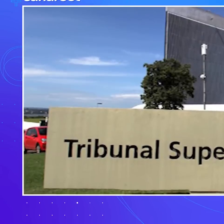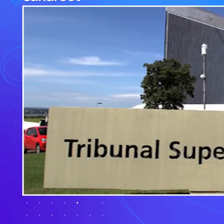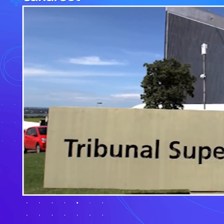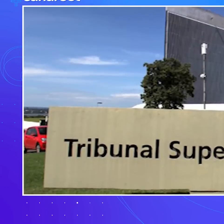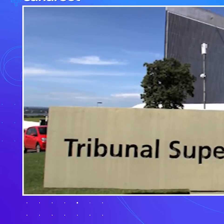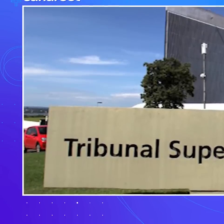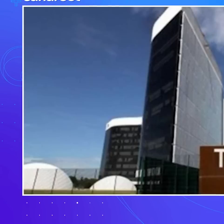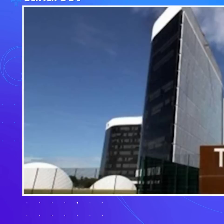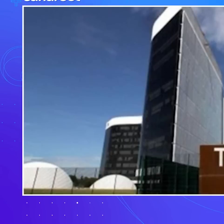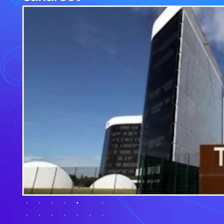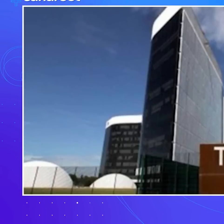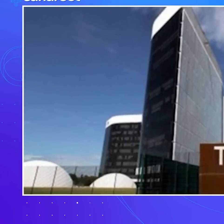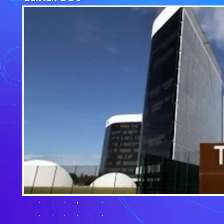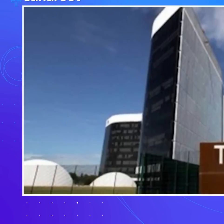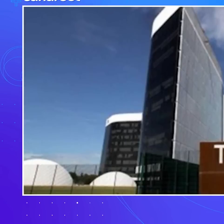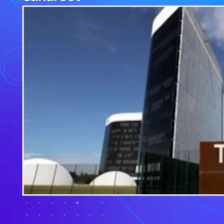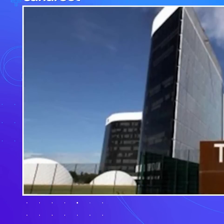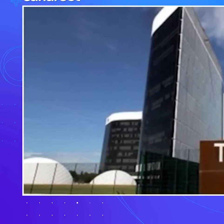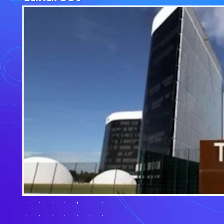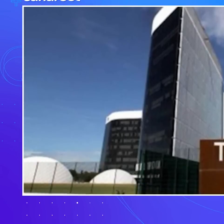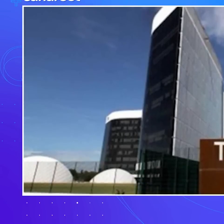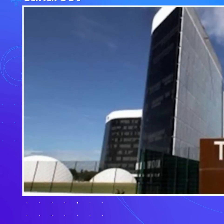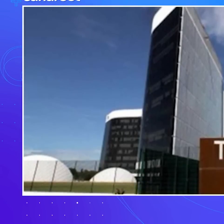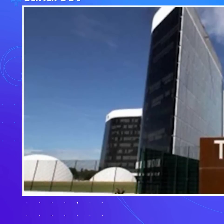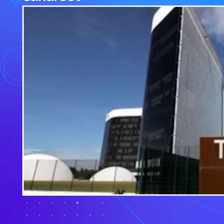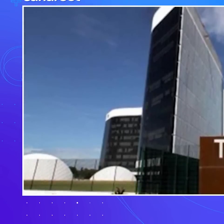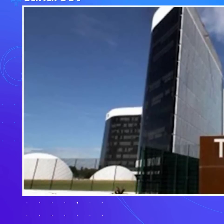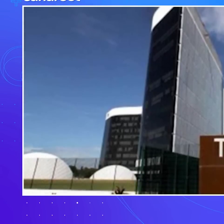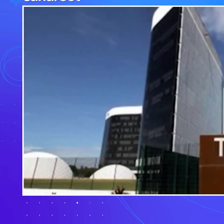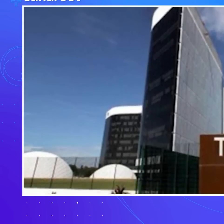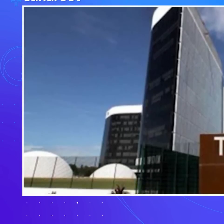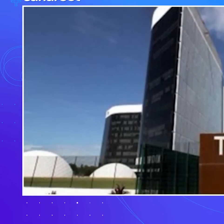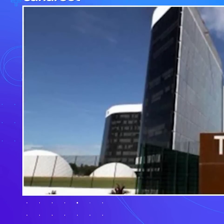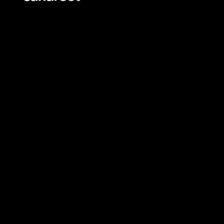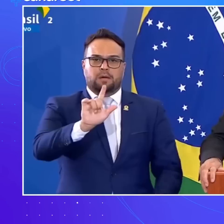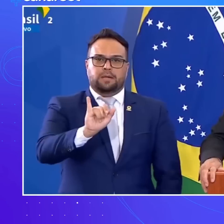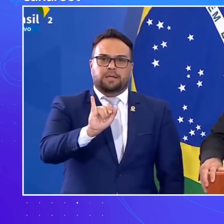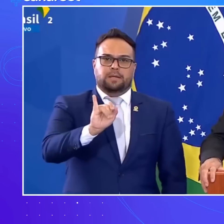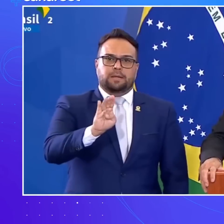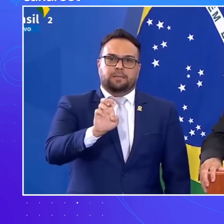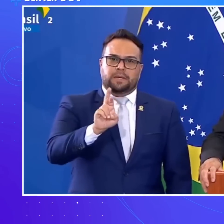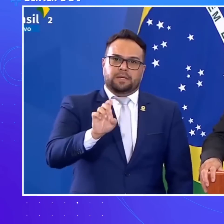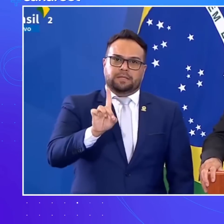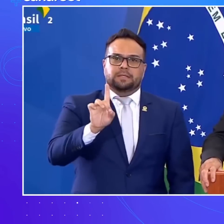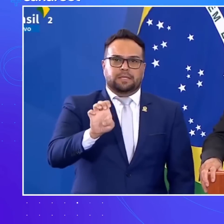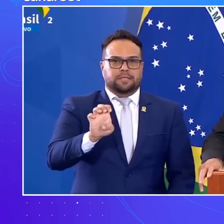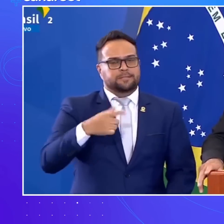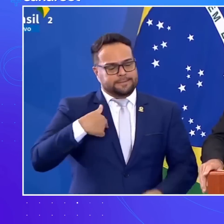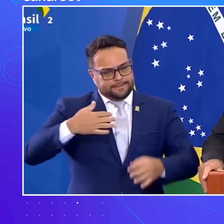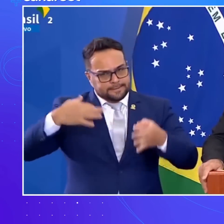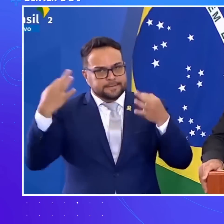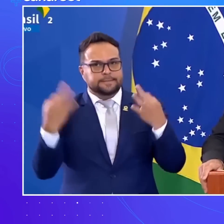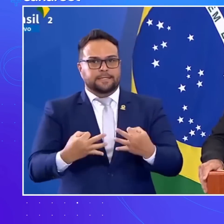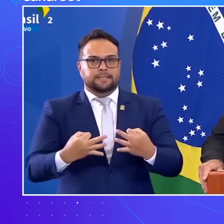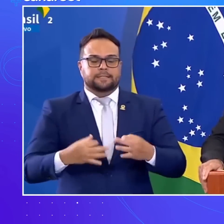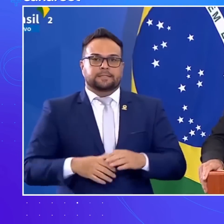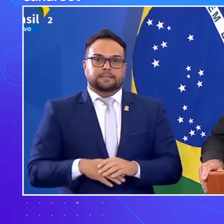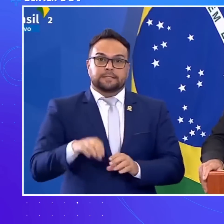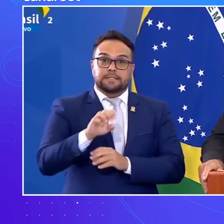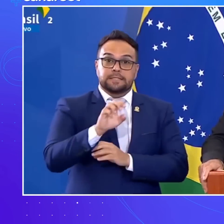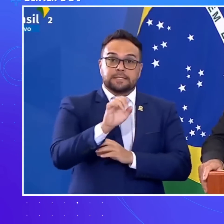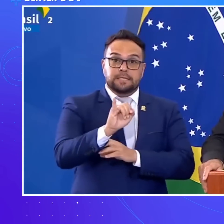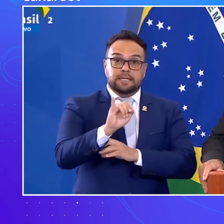alegações finais apresentadas naquela ação que o ex-presidente é alvo por abuso de poder político e uso